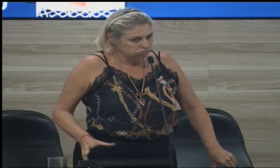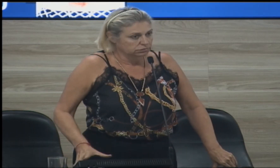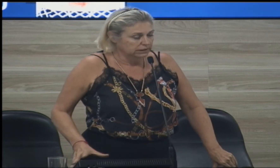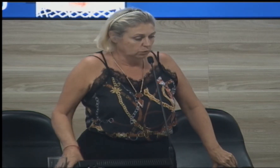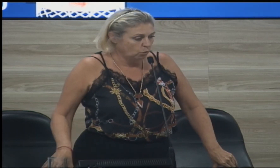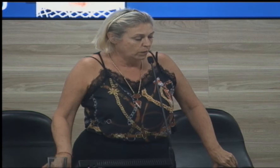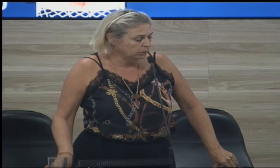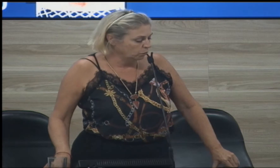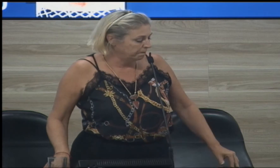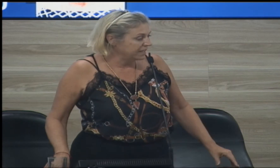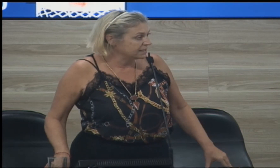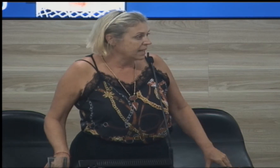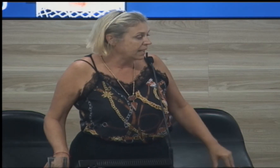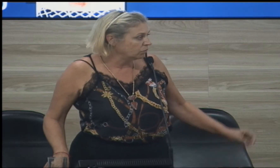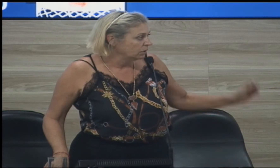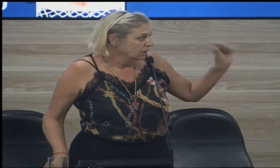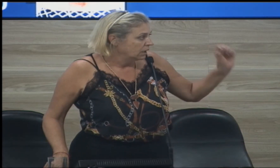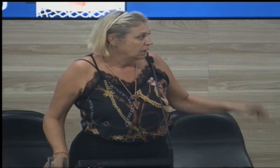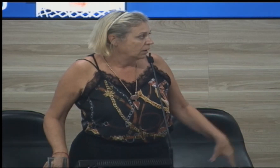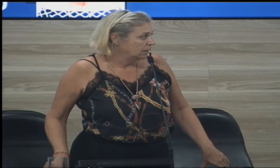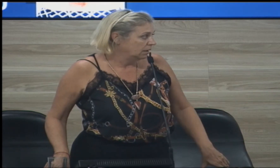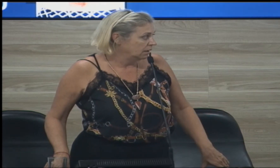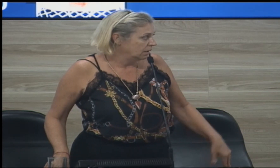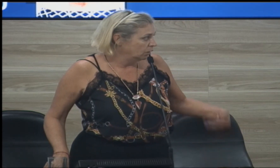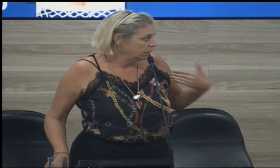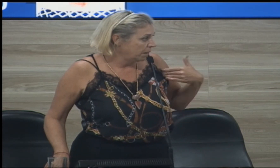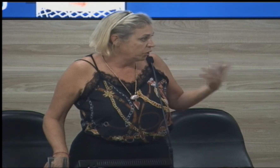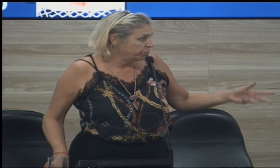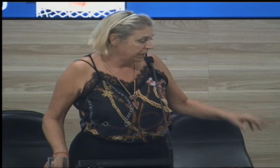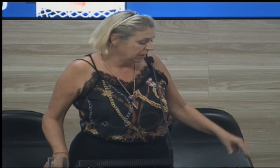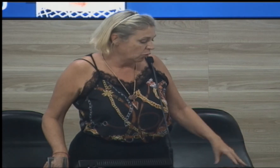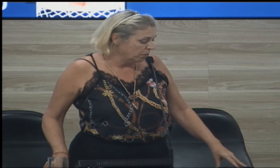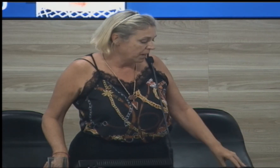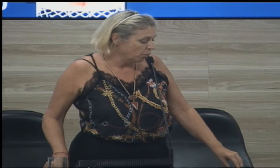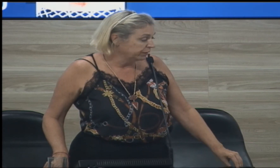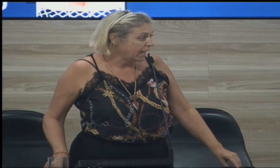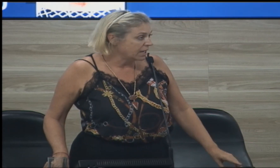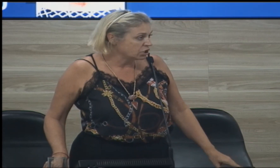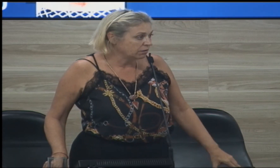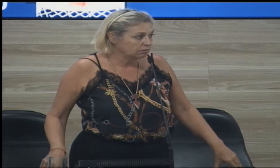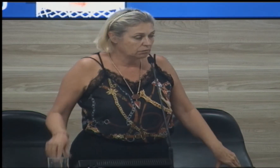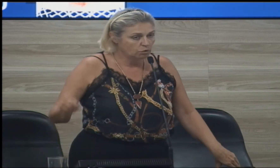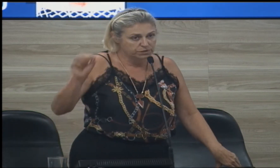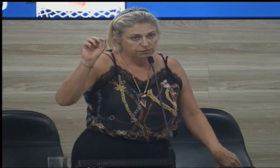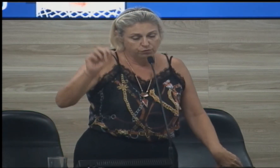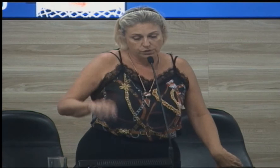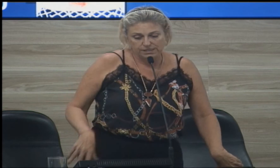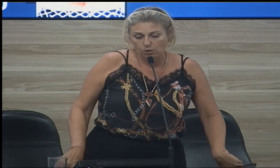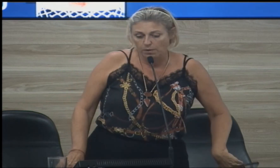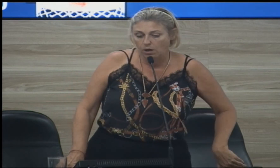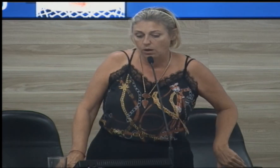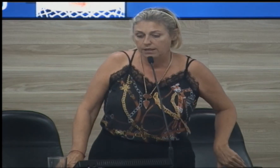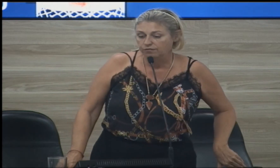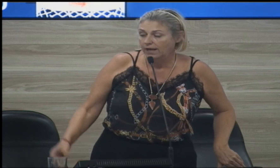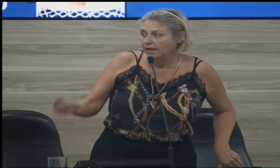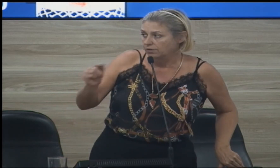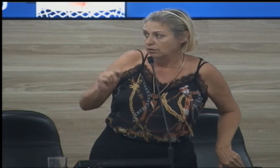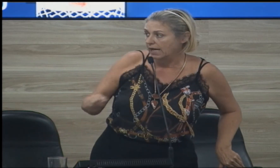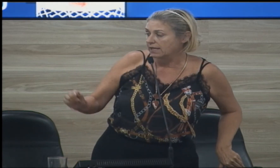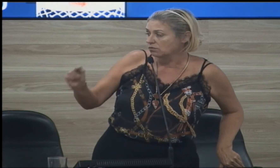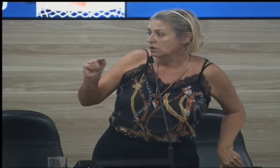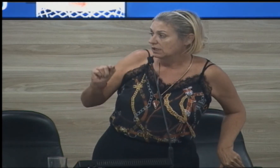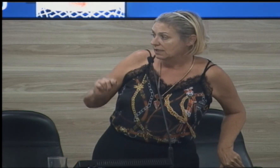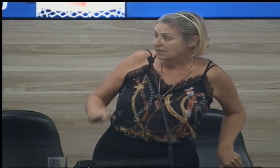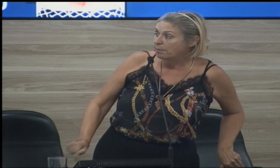texto um tanto quanto pesado, na minha opinião, uma montagem, como se fosse há 1 hora, e falava